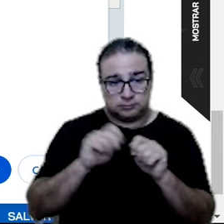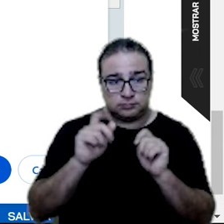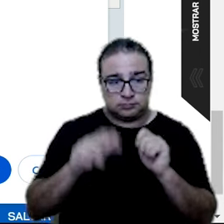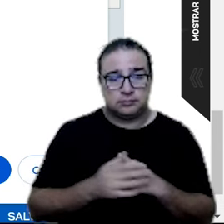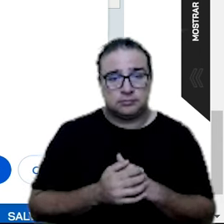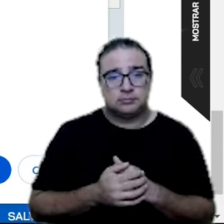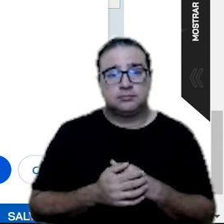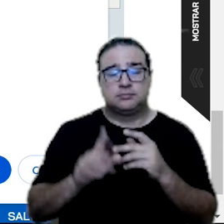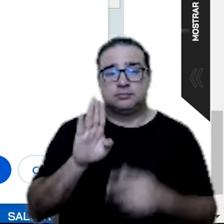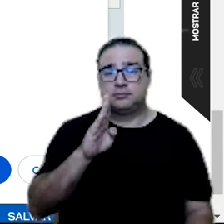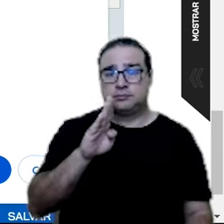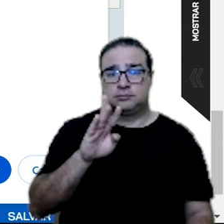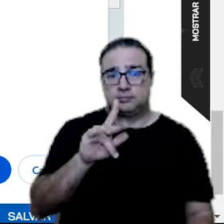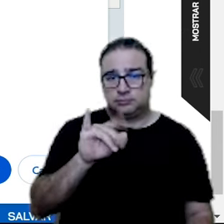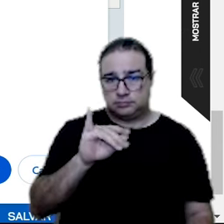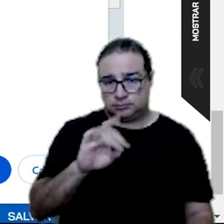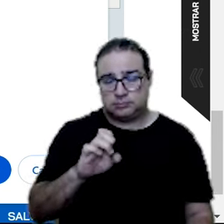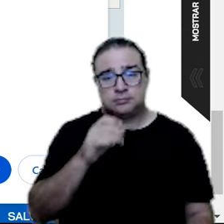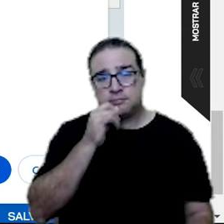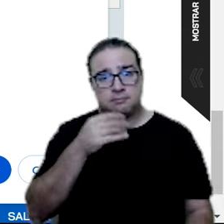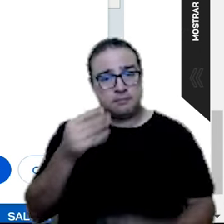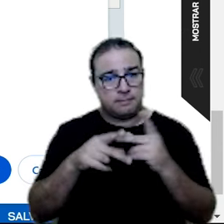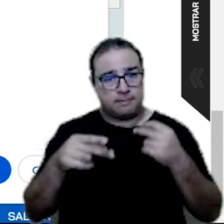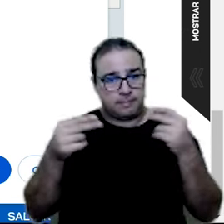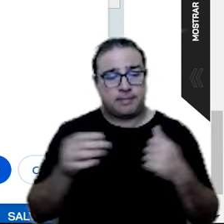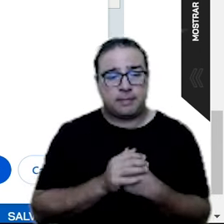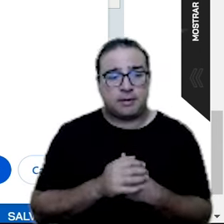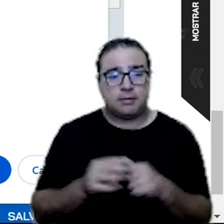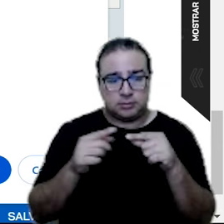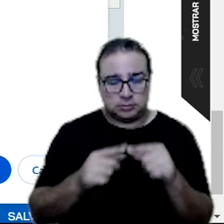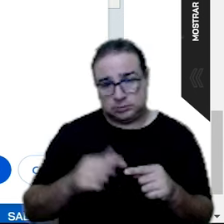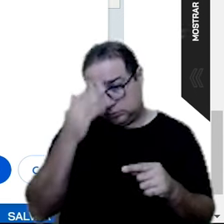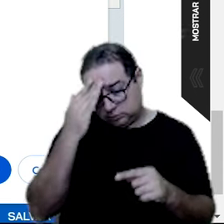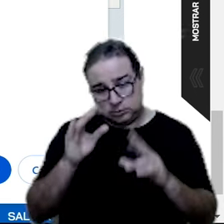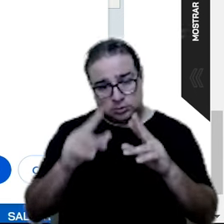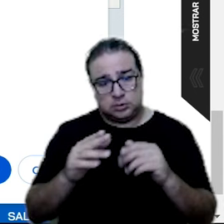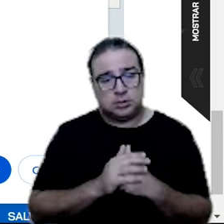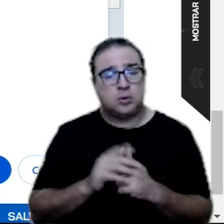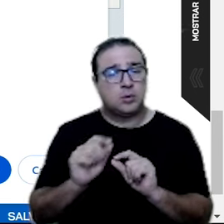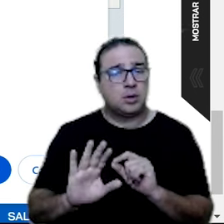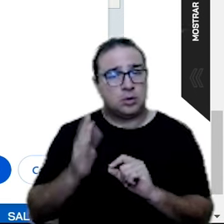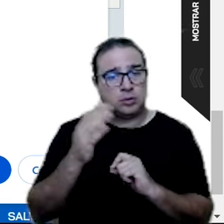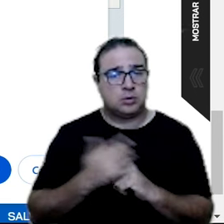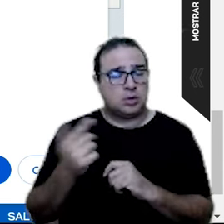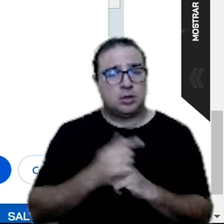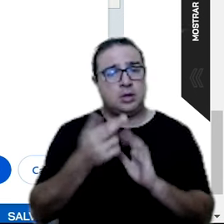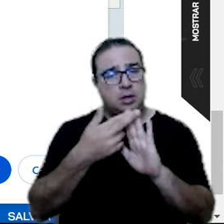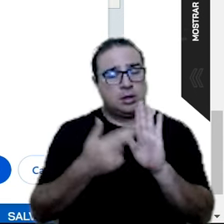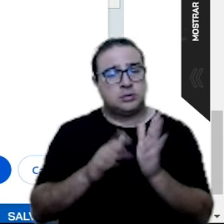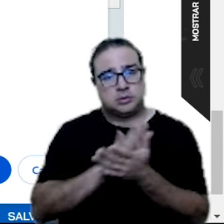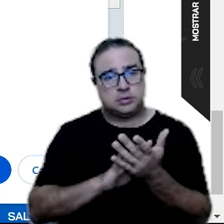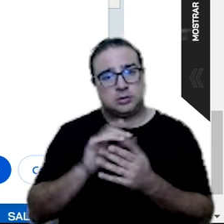para eu fazer com brinde por exemplo uma cfp de brinde né a SST vai ser condizente com o caso né não teria